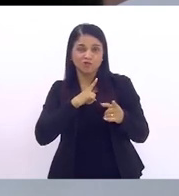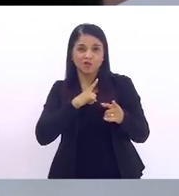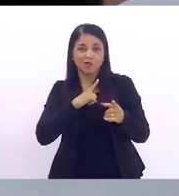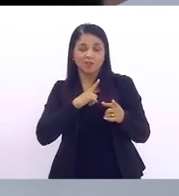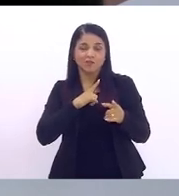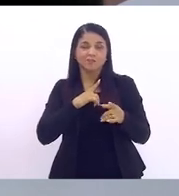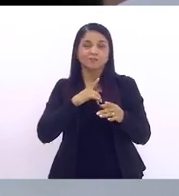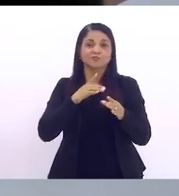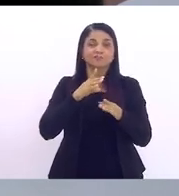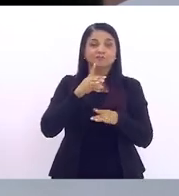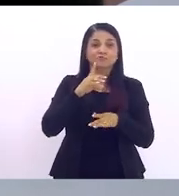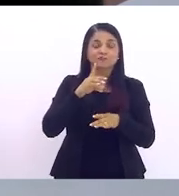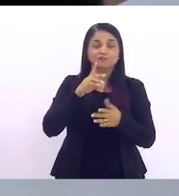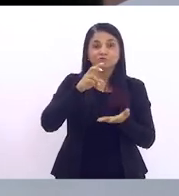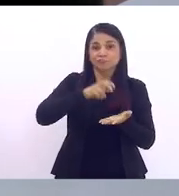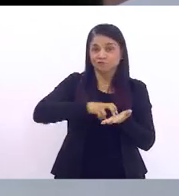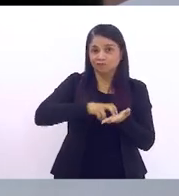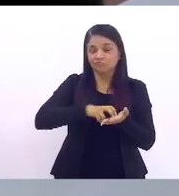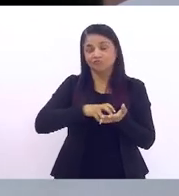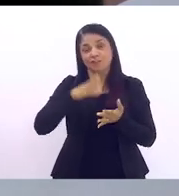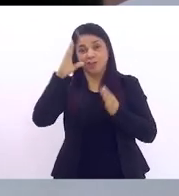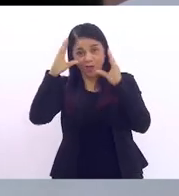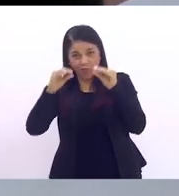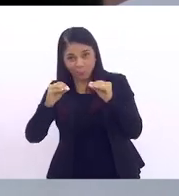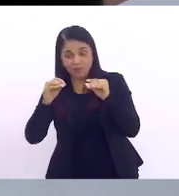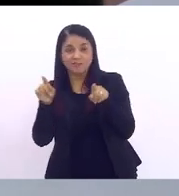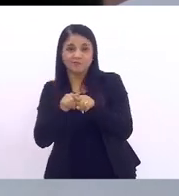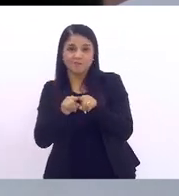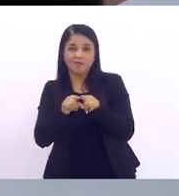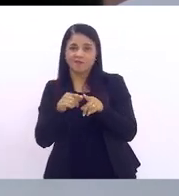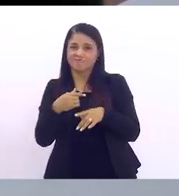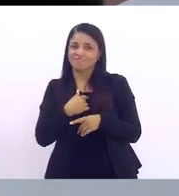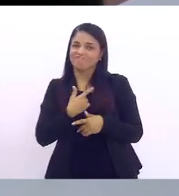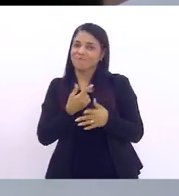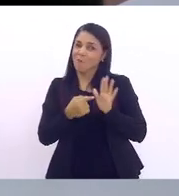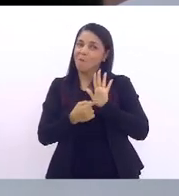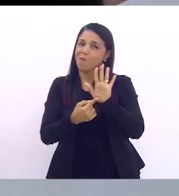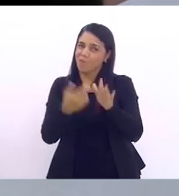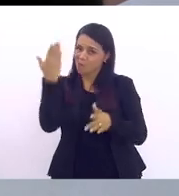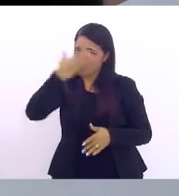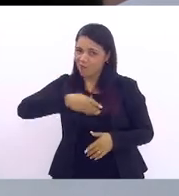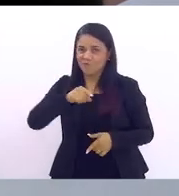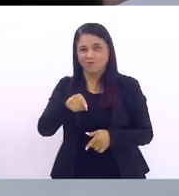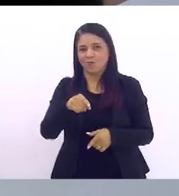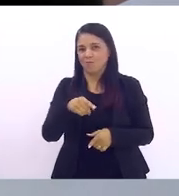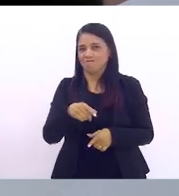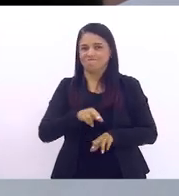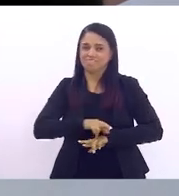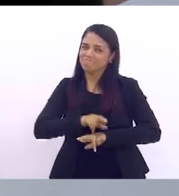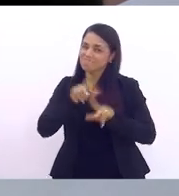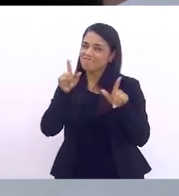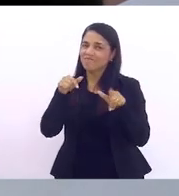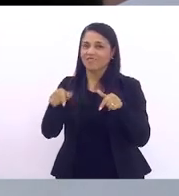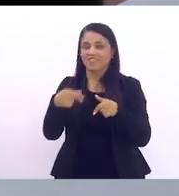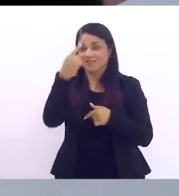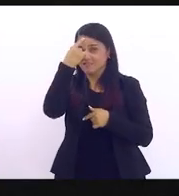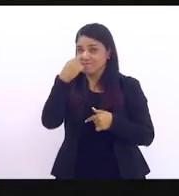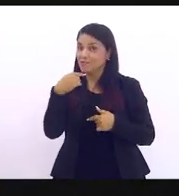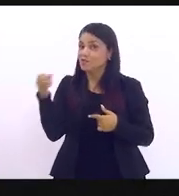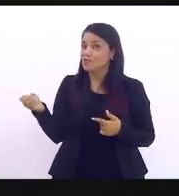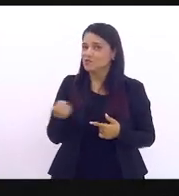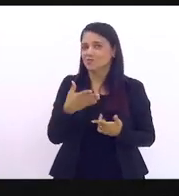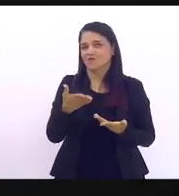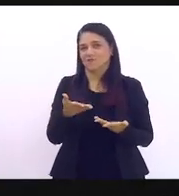sinalização eu tô provando para vocês que na prática isso não não é bem assim que funciona essas imagens São recentes